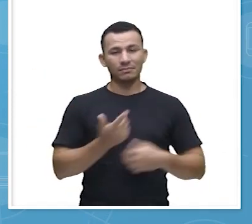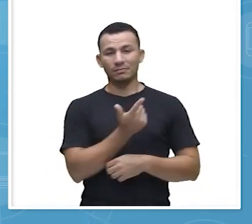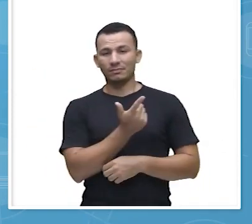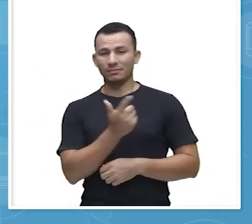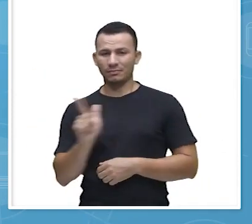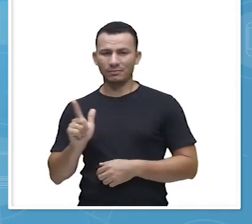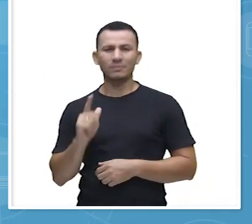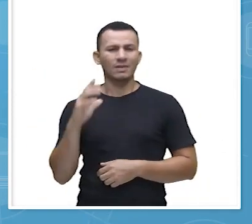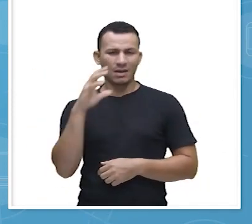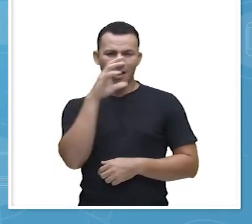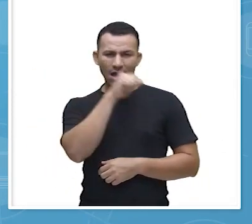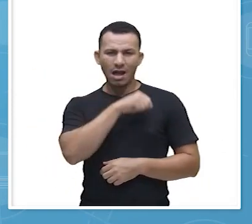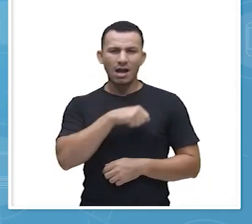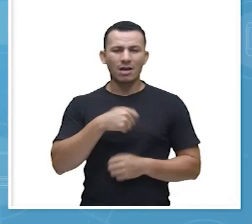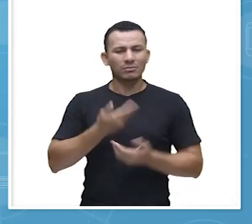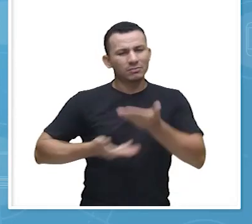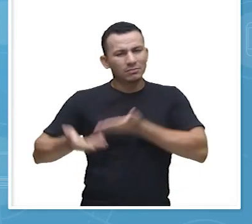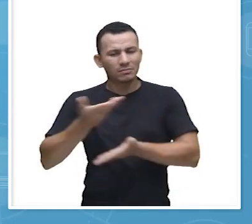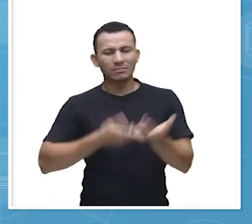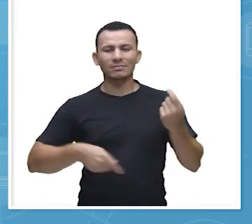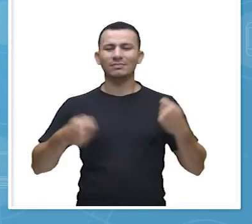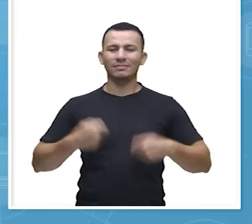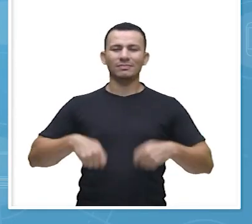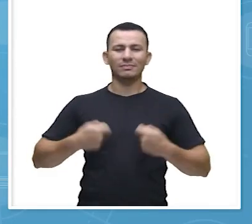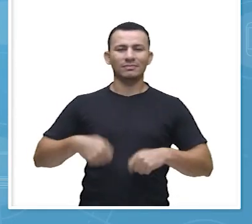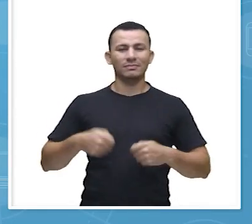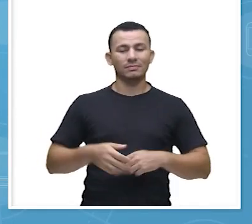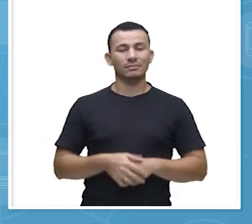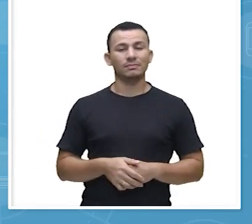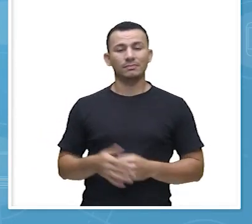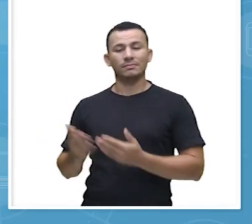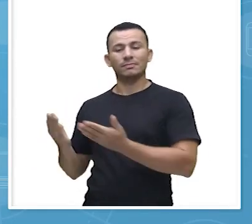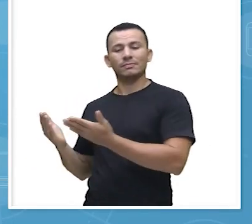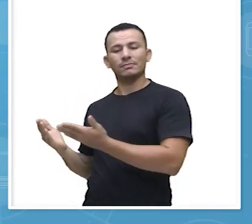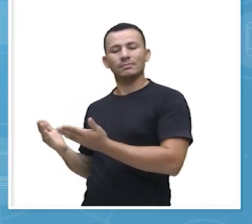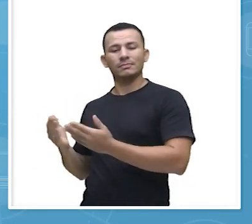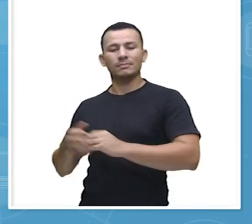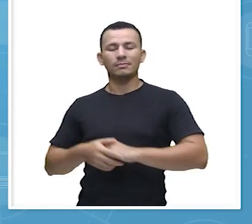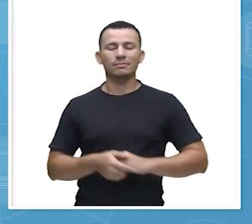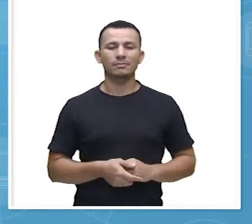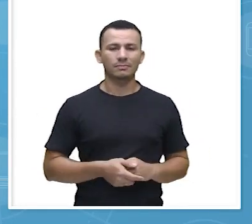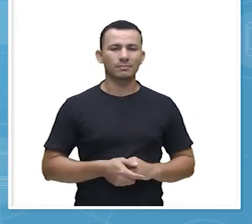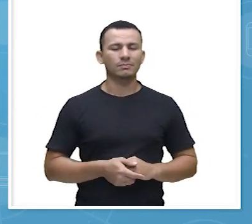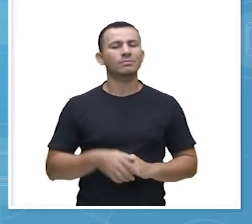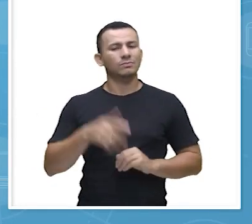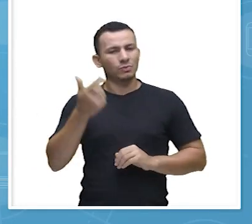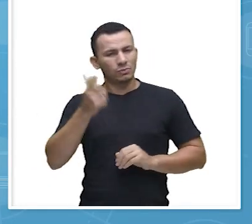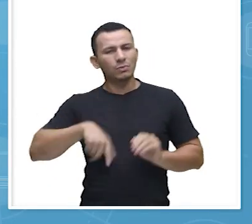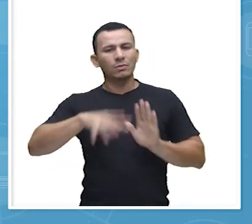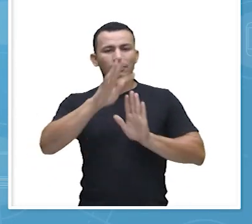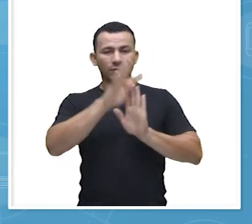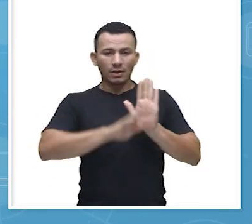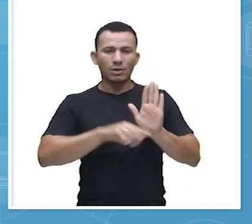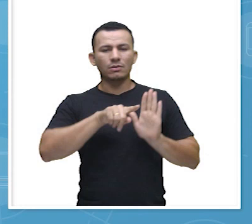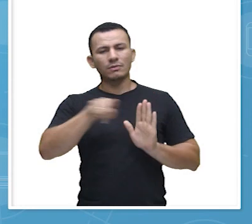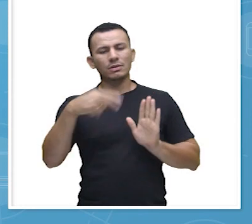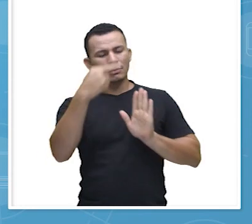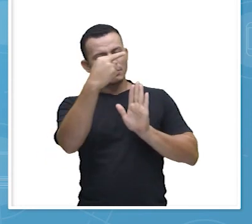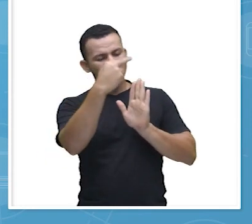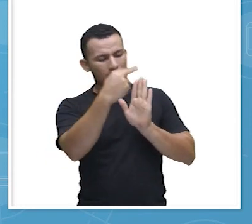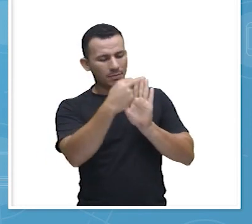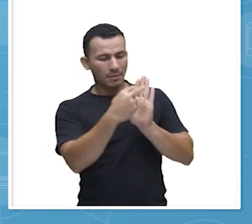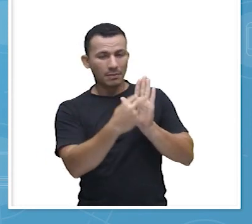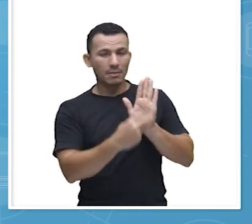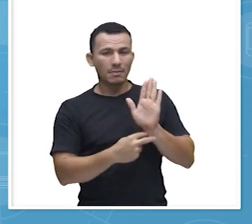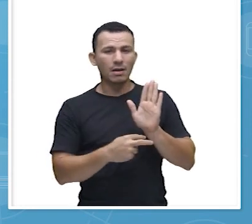É rápido, que é para ser interativo. Então, na próxima questão, novamente, um breve texto e a pergunta. Tempo aí